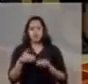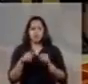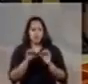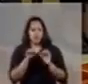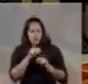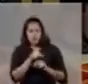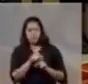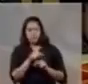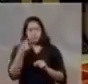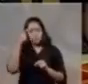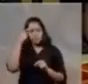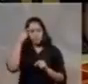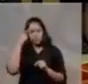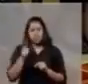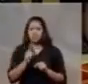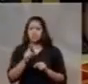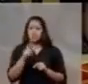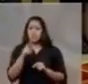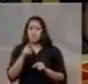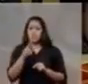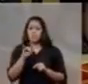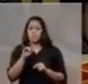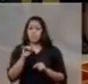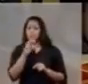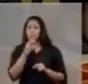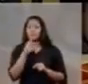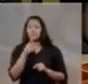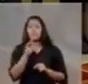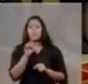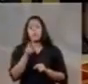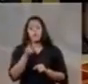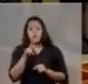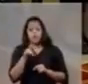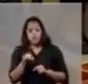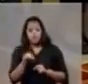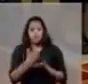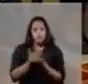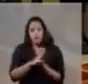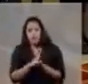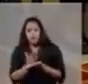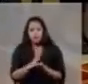proposta pelo Ministério Público, seja provido parcialmente com a